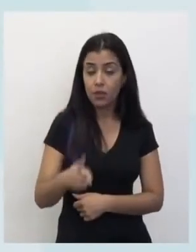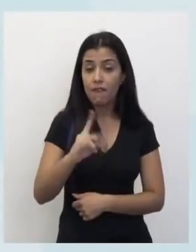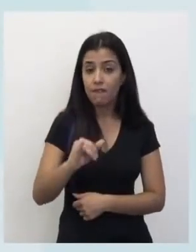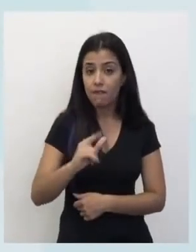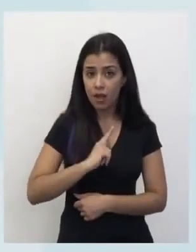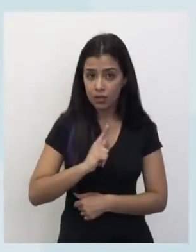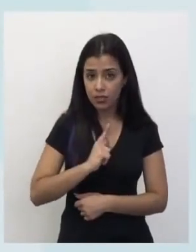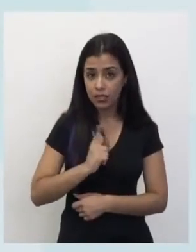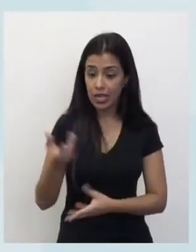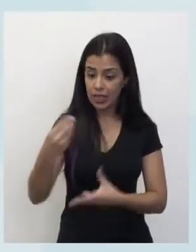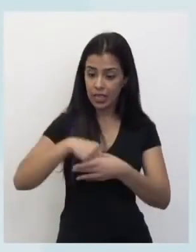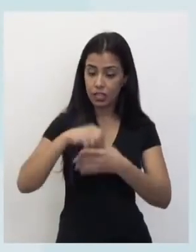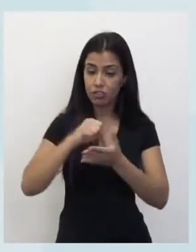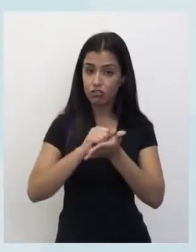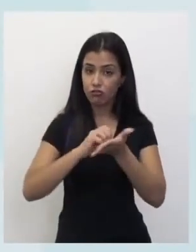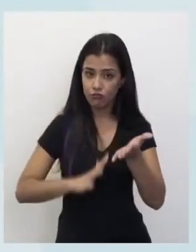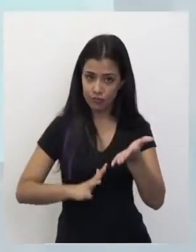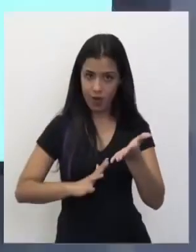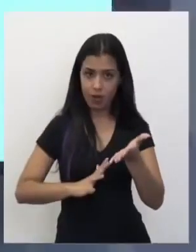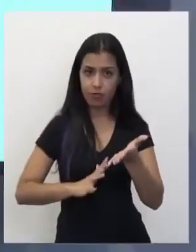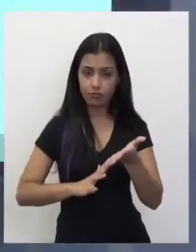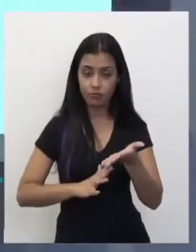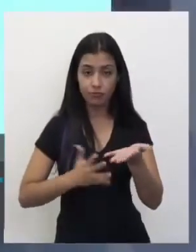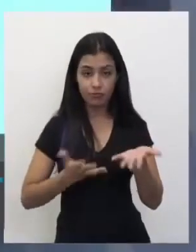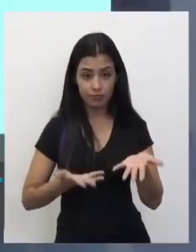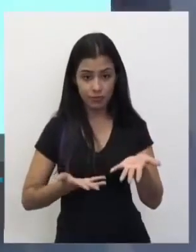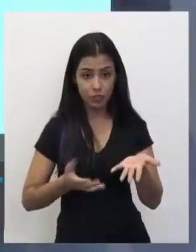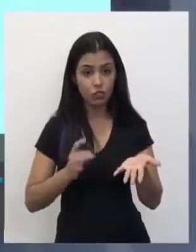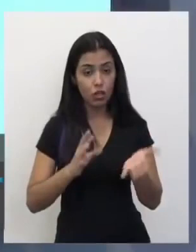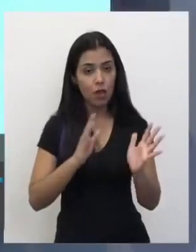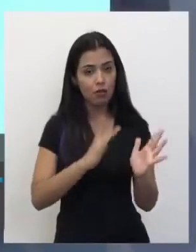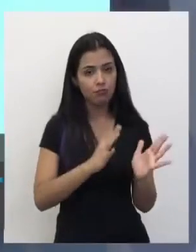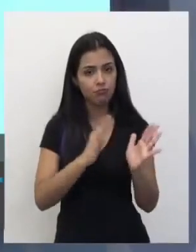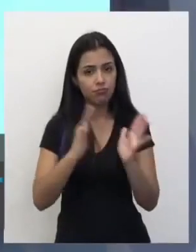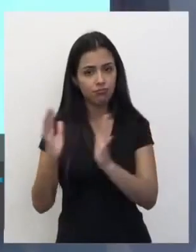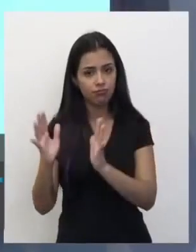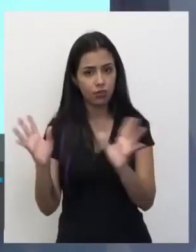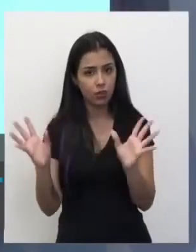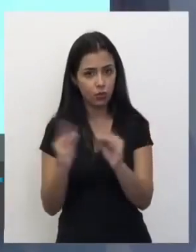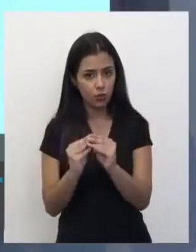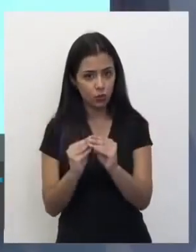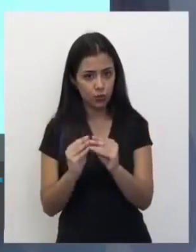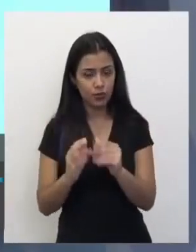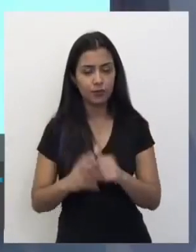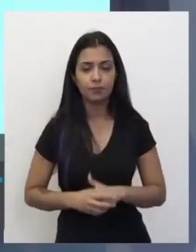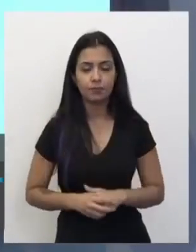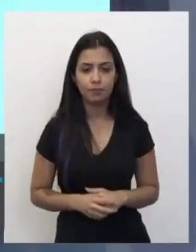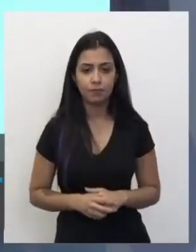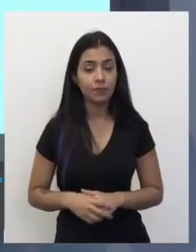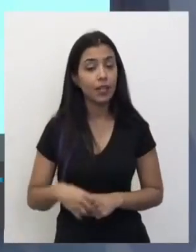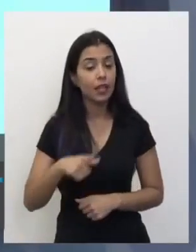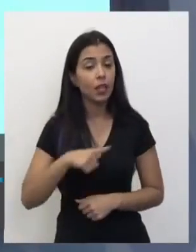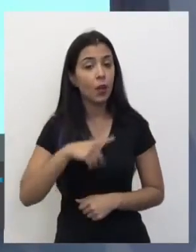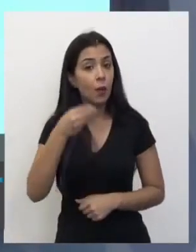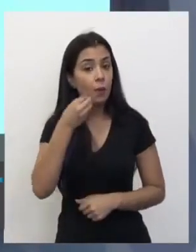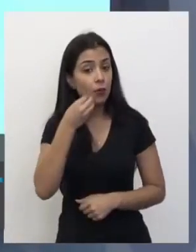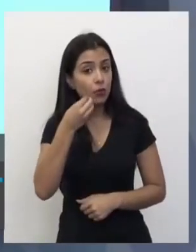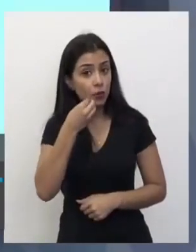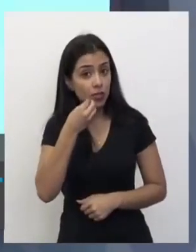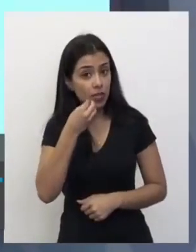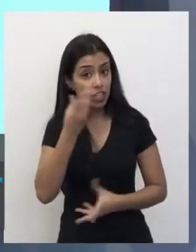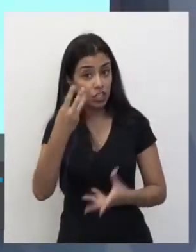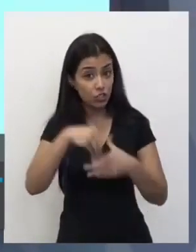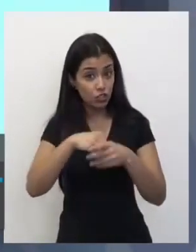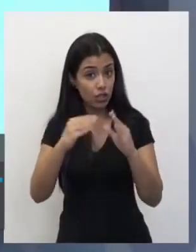uma atividade. Então, agora recapitulando, vocês têm então a oportunidade de, em